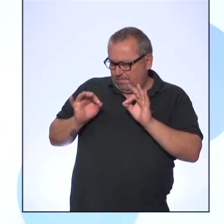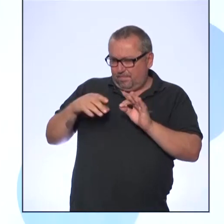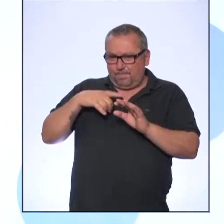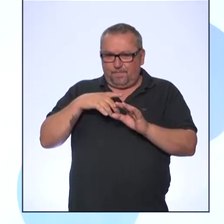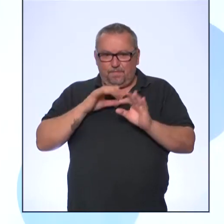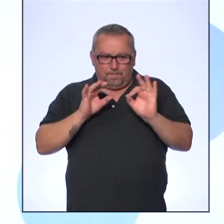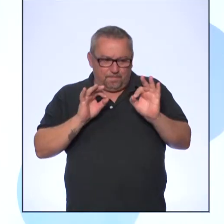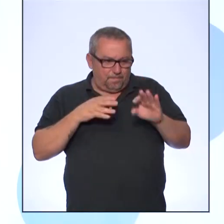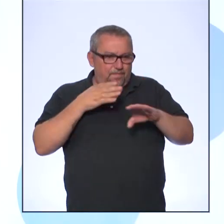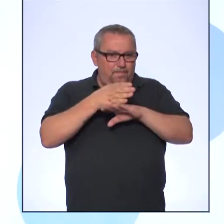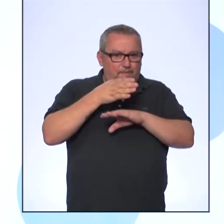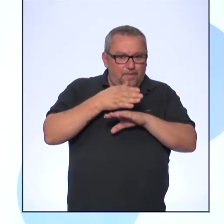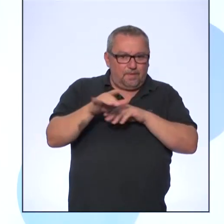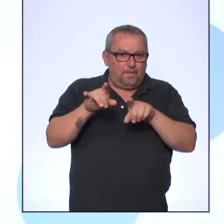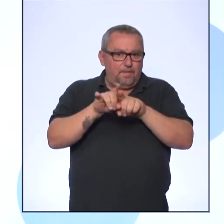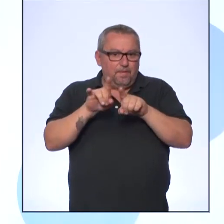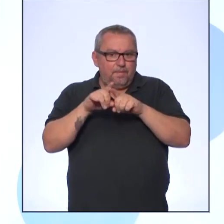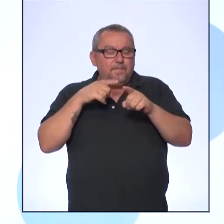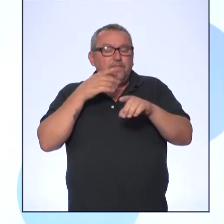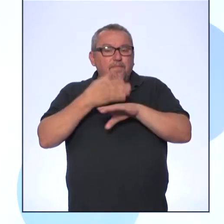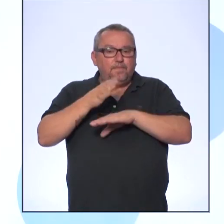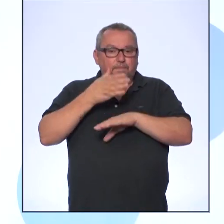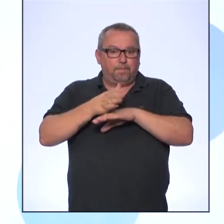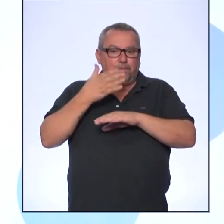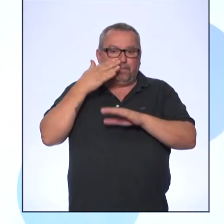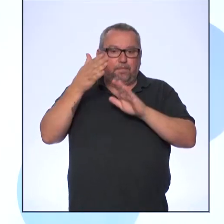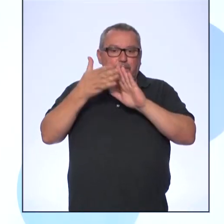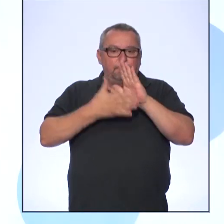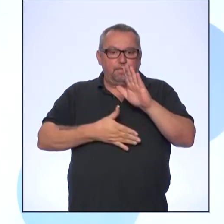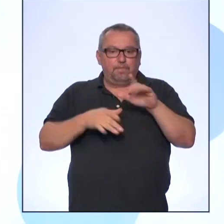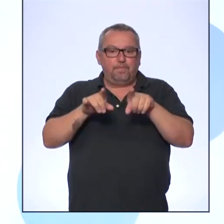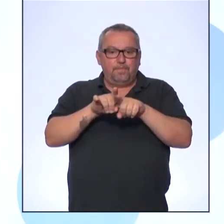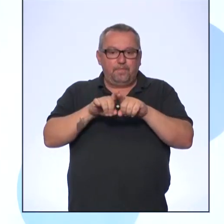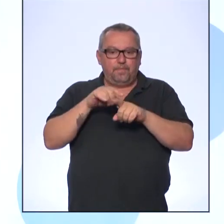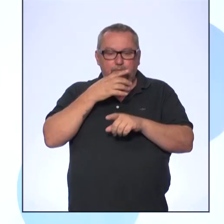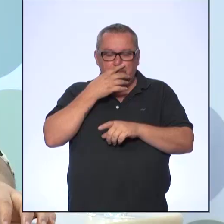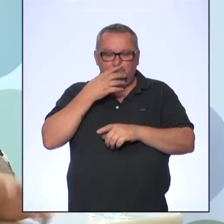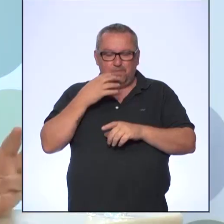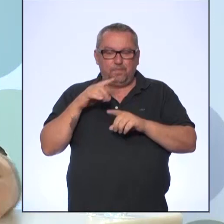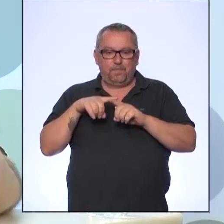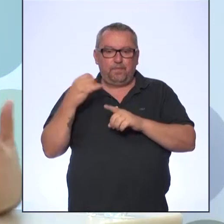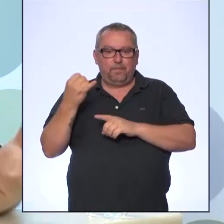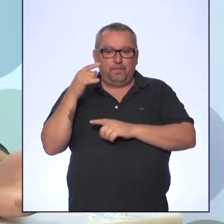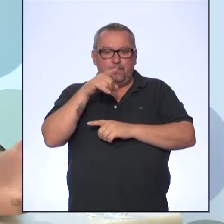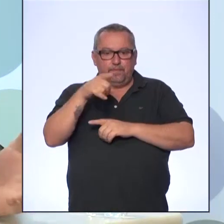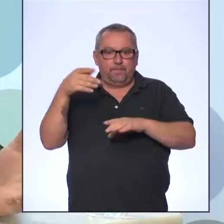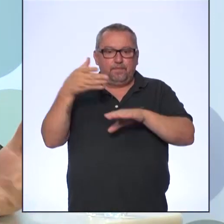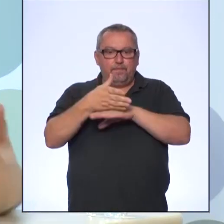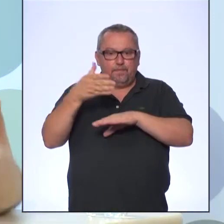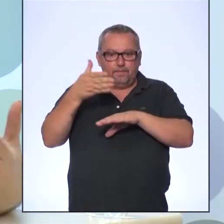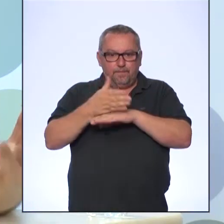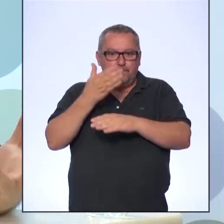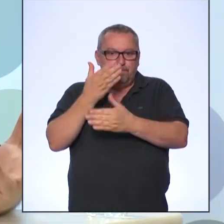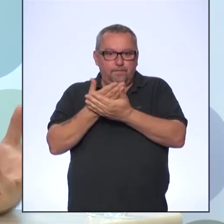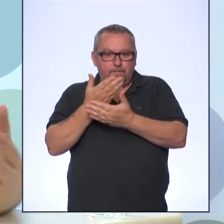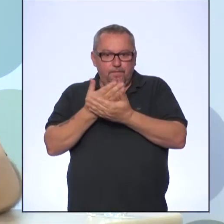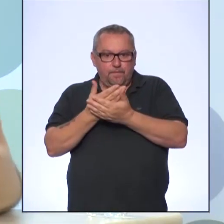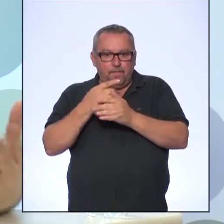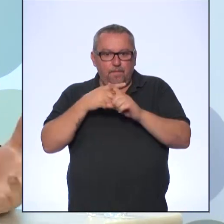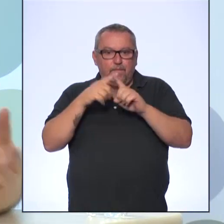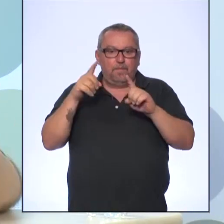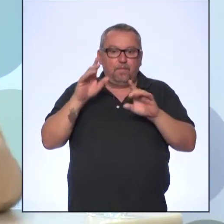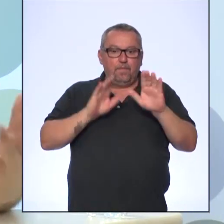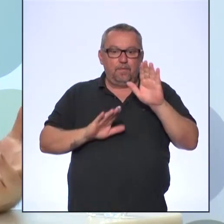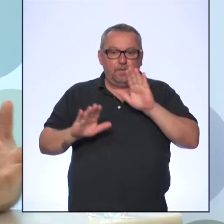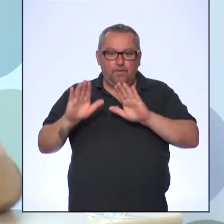teremos várias interações com vocês nas atividades propostas. Exatamente. É importante que vocês participem da aula, mas tomem